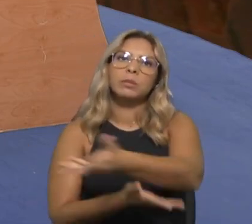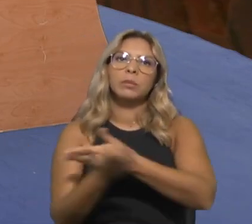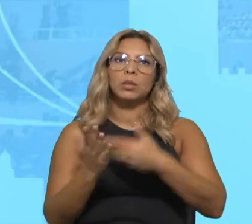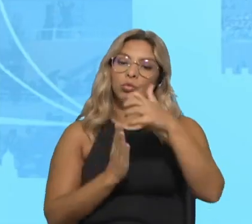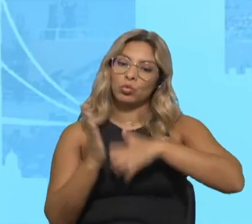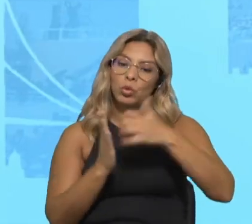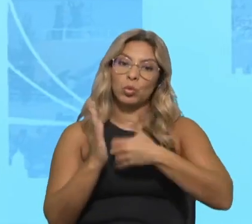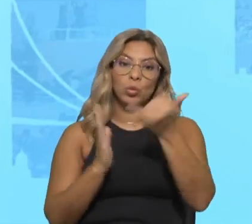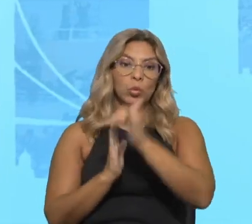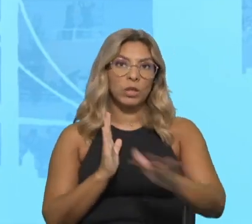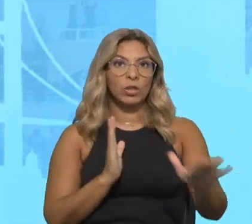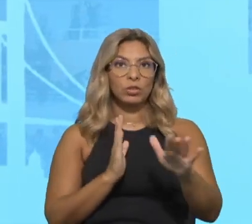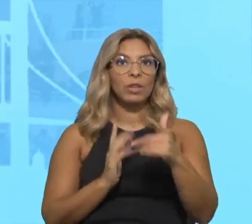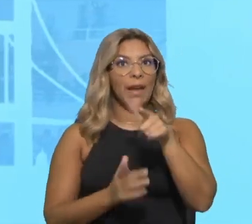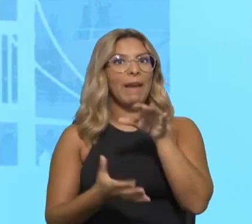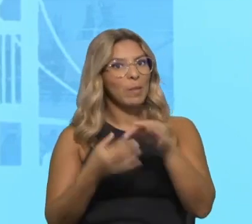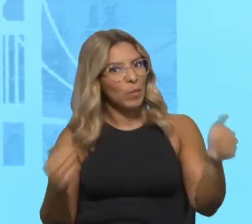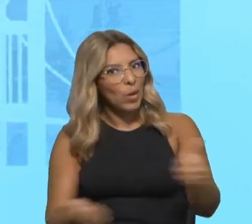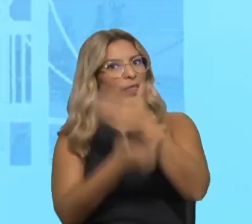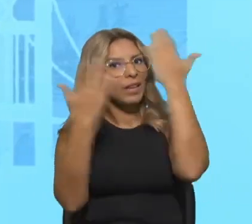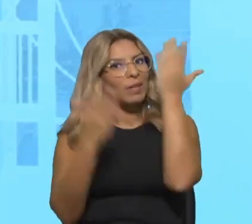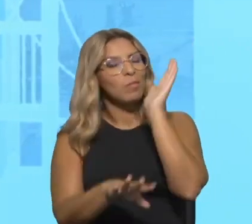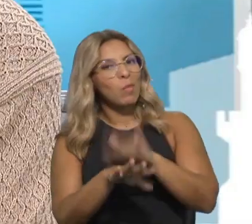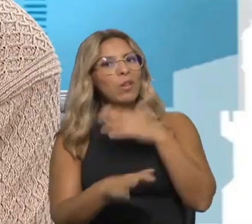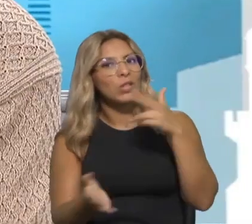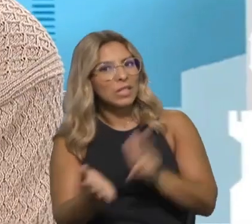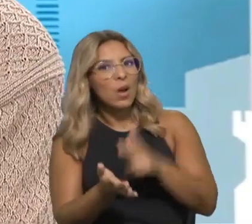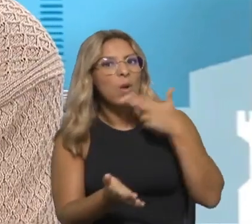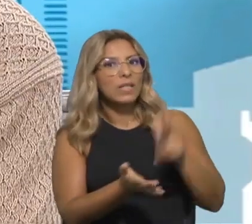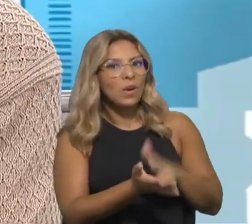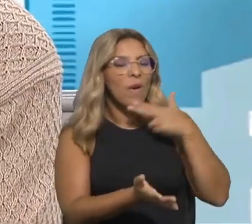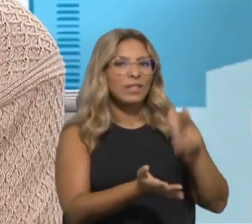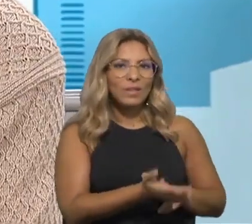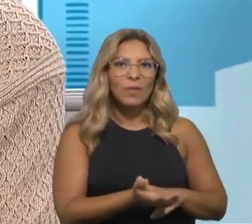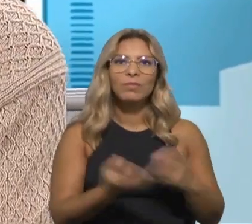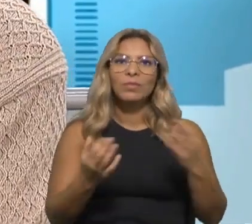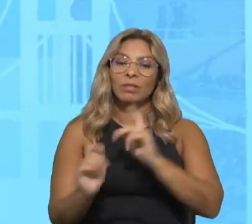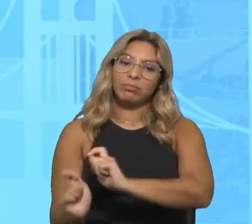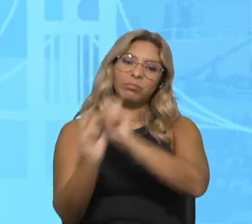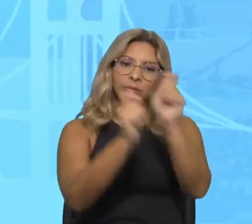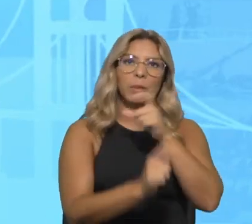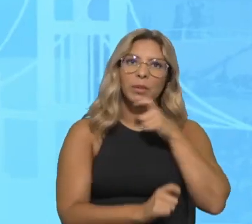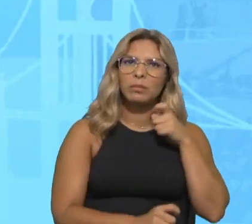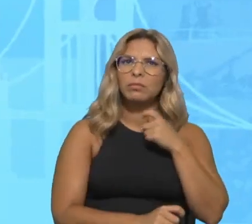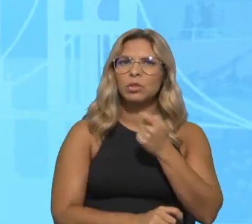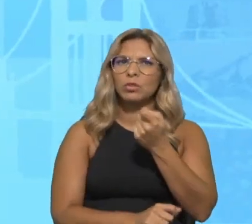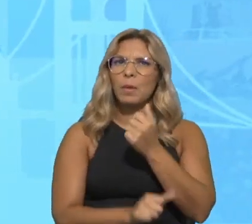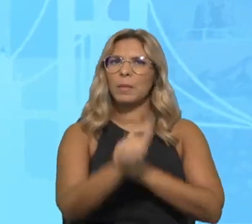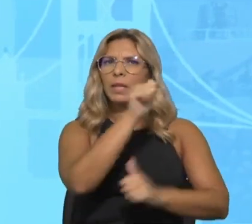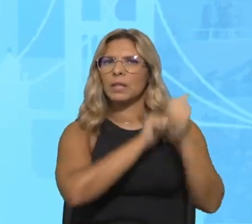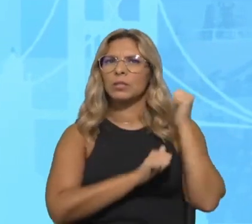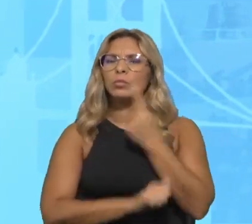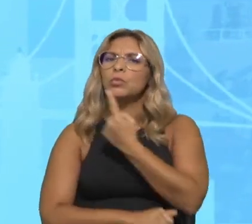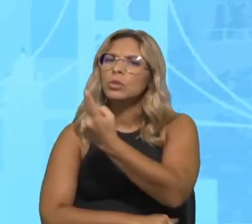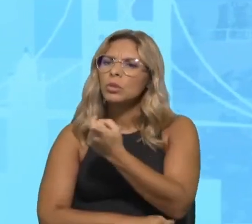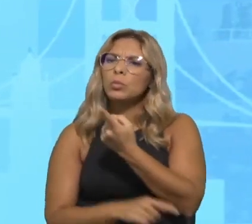livro temos aqui 200 razões para esse bom dia cheio de bondade antes de de dar a palavra novamente ao padre Fernando interessa voltar ao início da pergunta que é